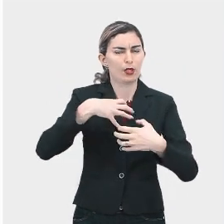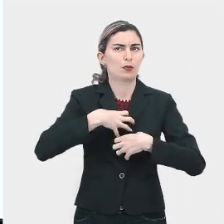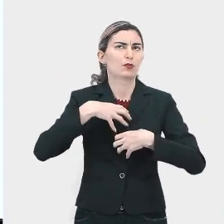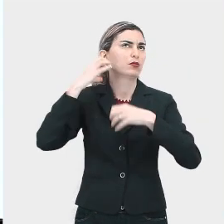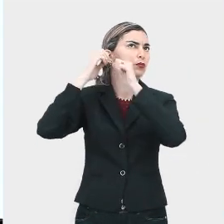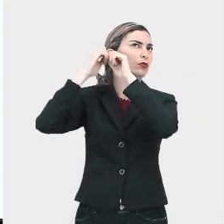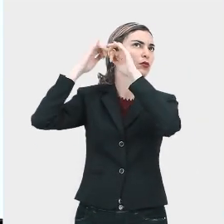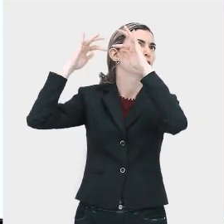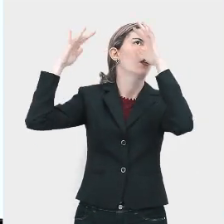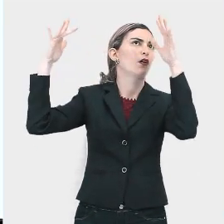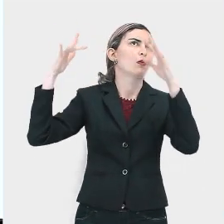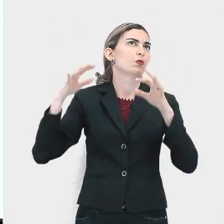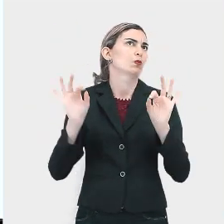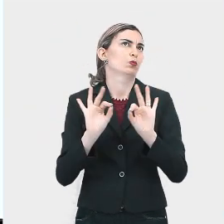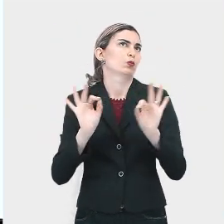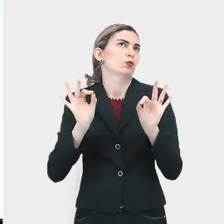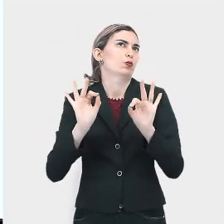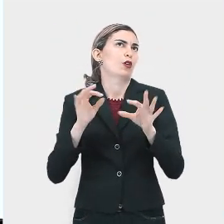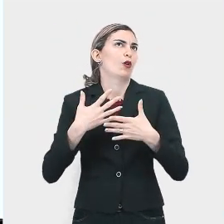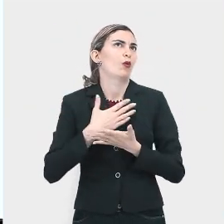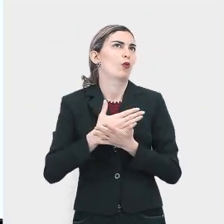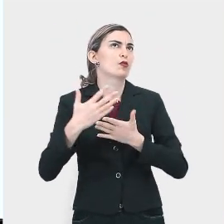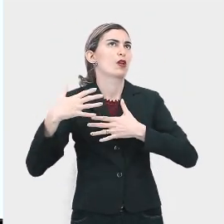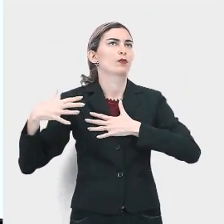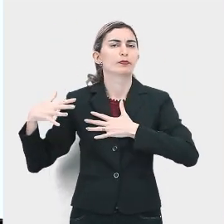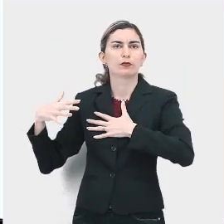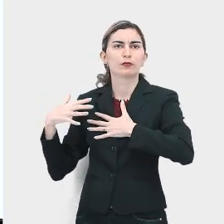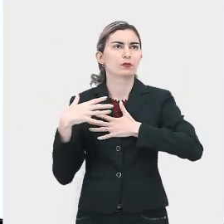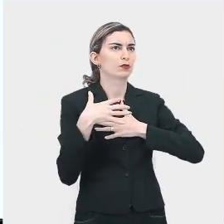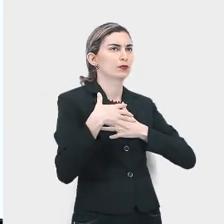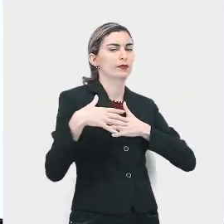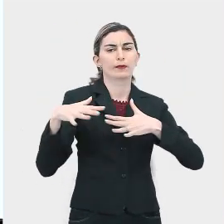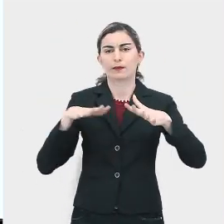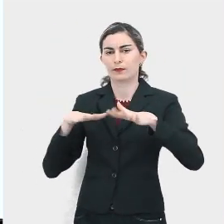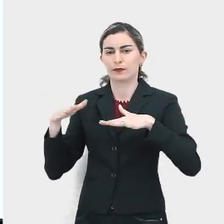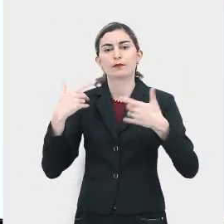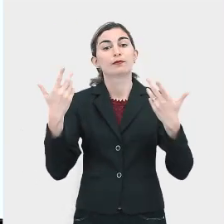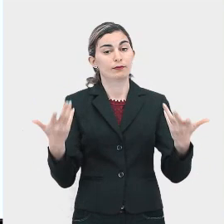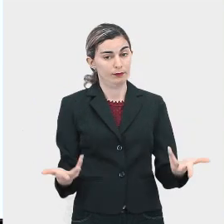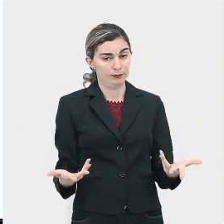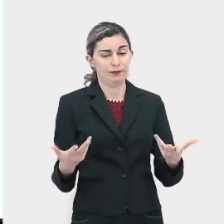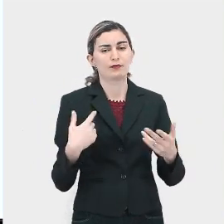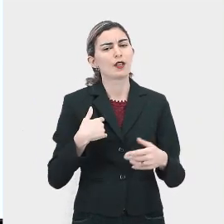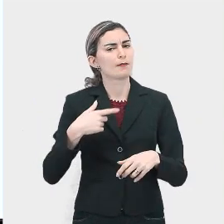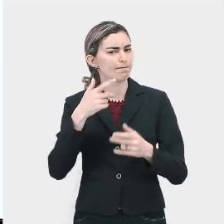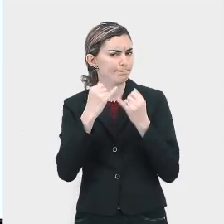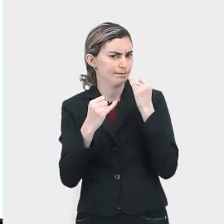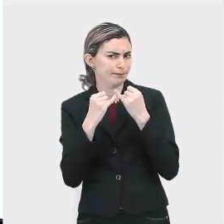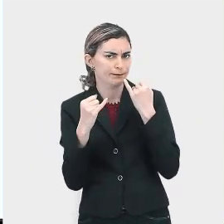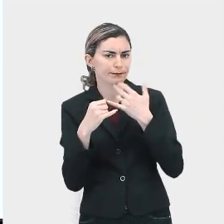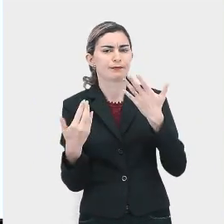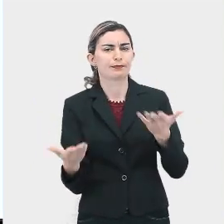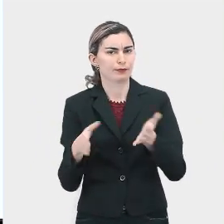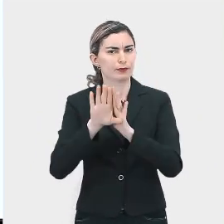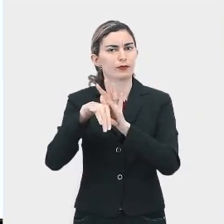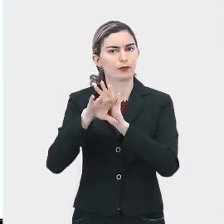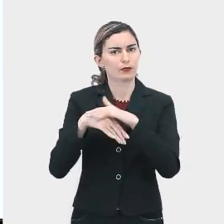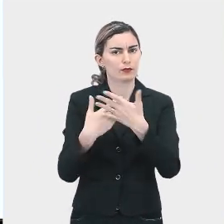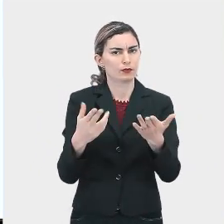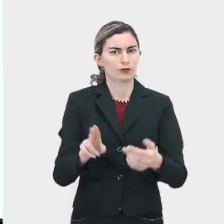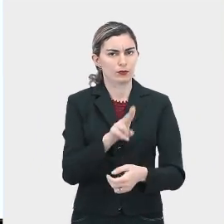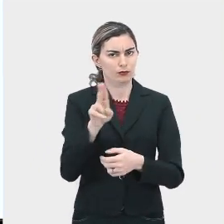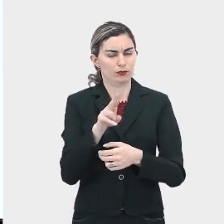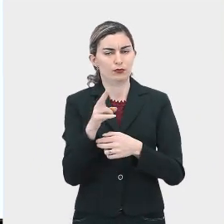que você está pensando na música, não tem música nenhuma, mas você consegue ir no ritmo, brincar, tudinho? É bem por aí esse conceito que ela